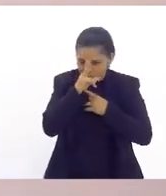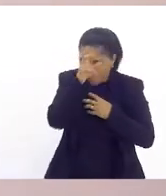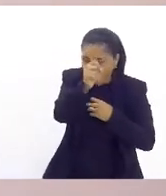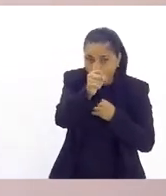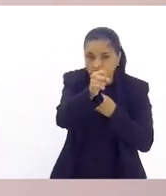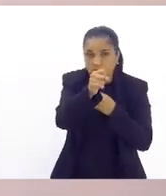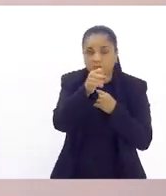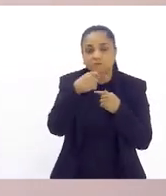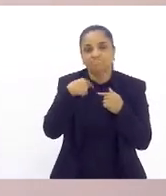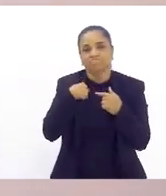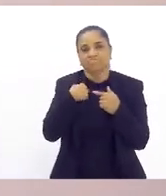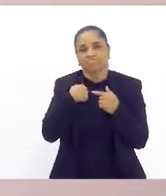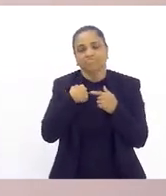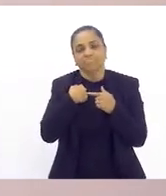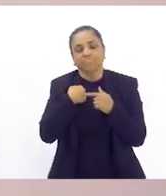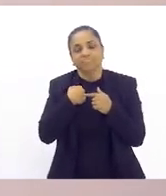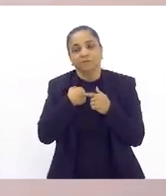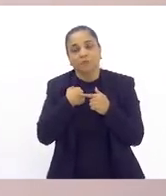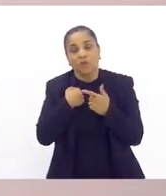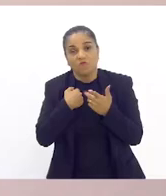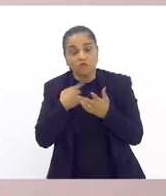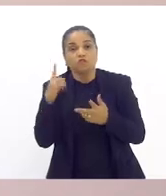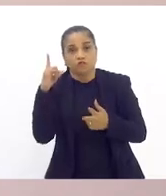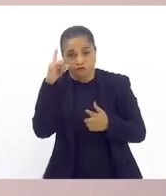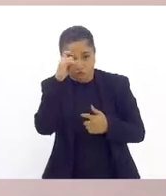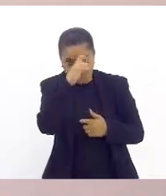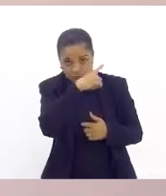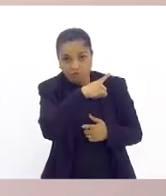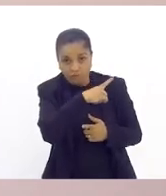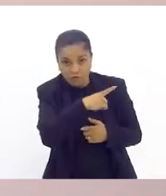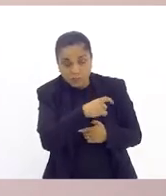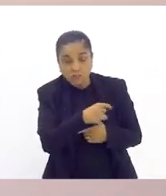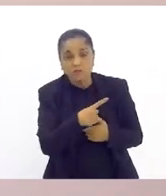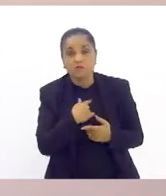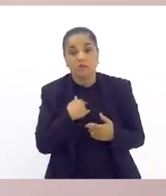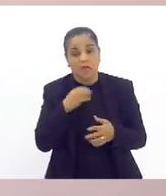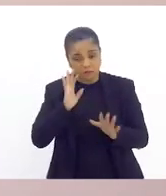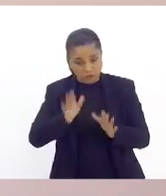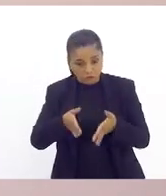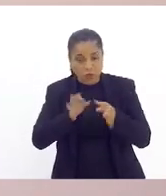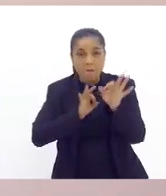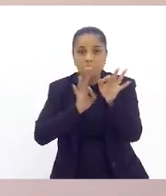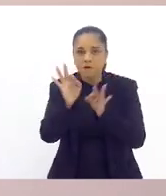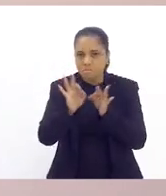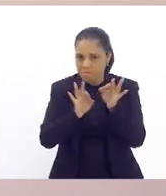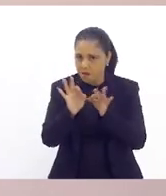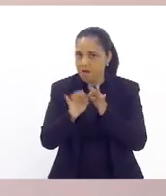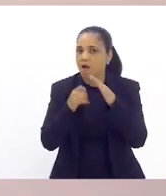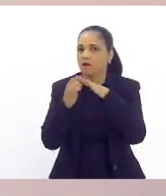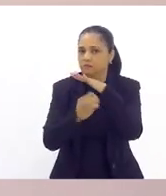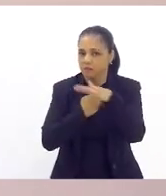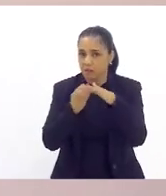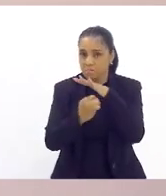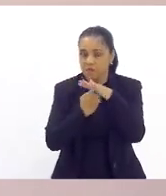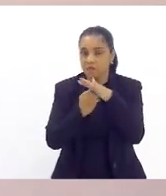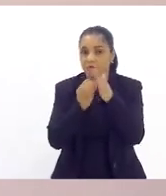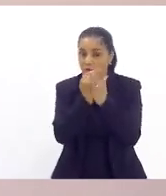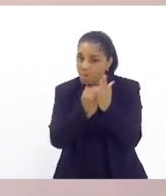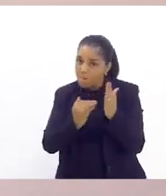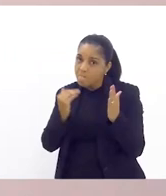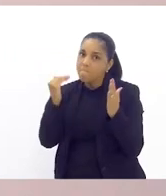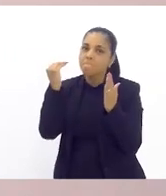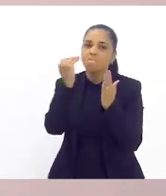fugiam ao histórico Então por mais que esteja que estivéssemos preparado foi além daquilo que prevíamos